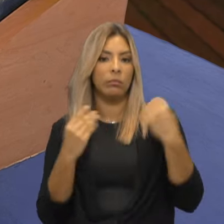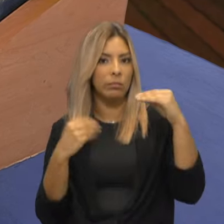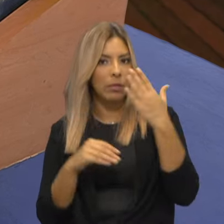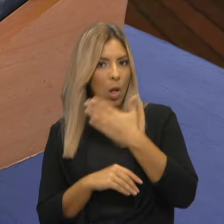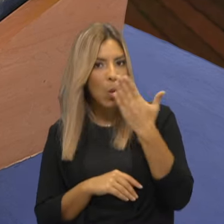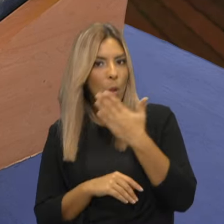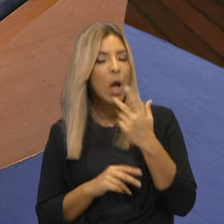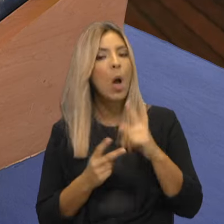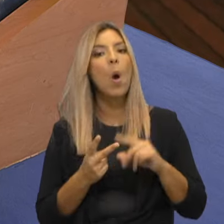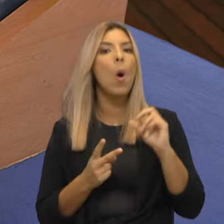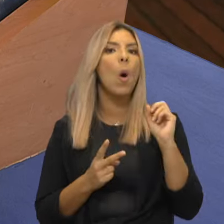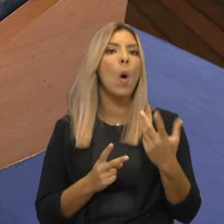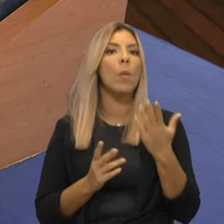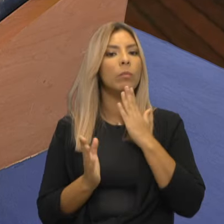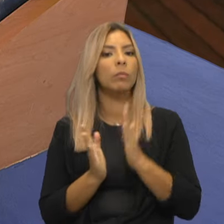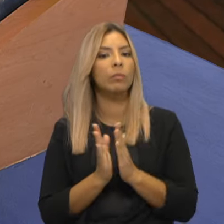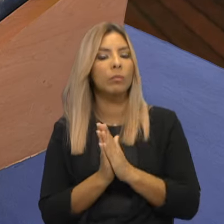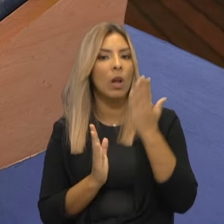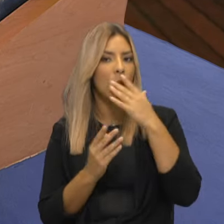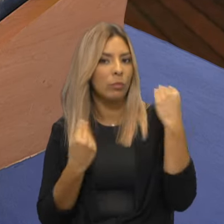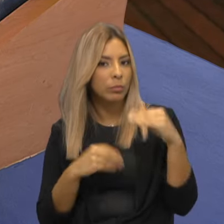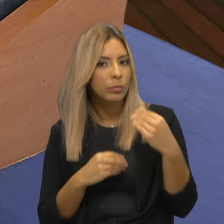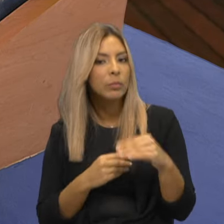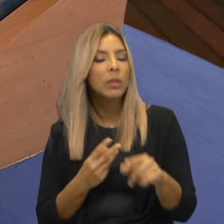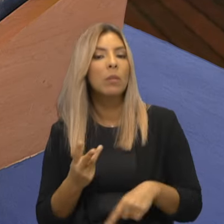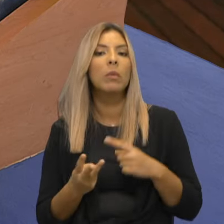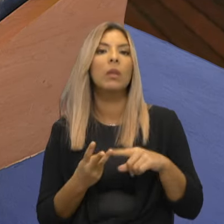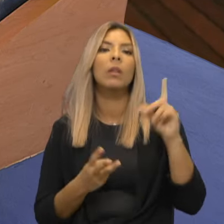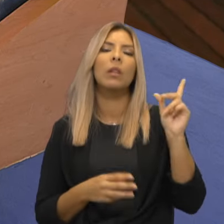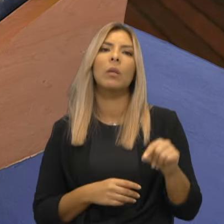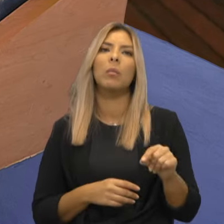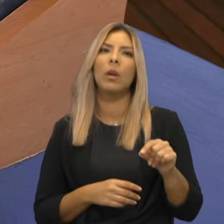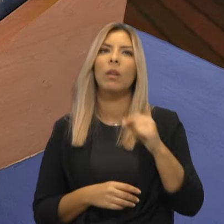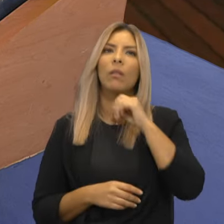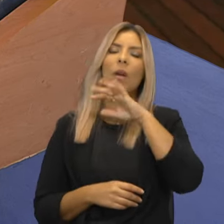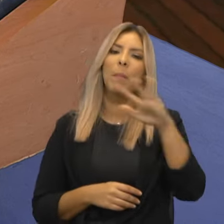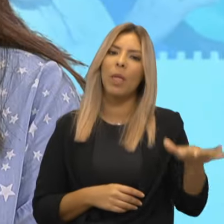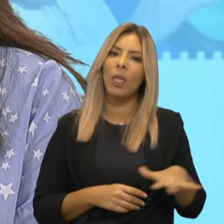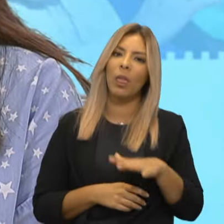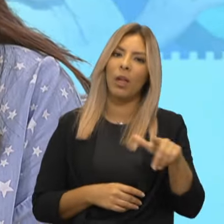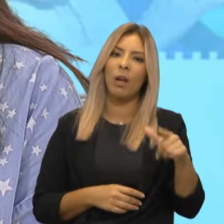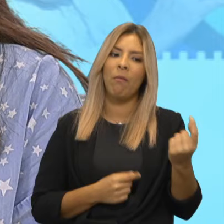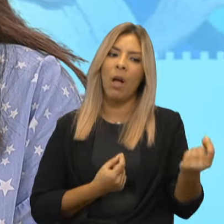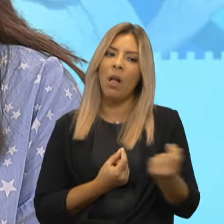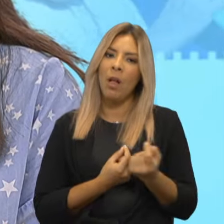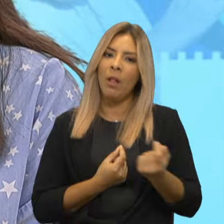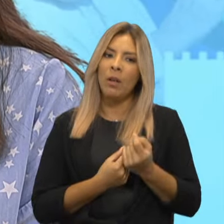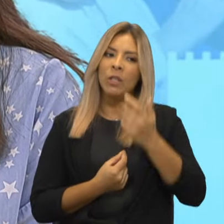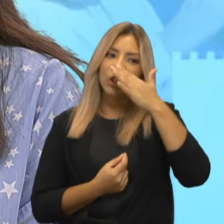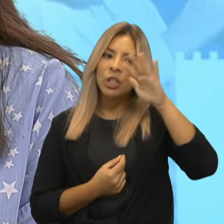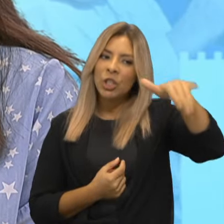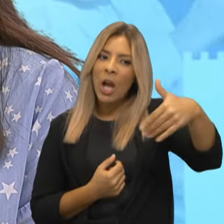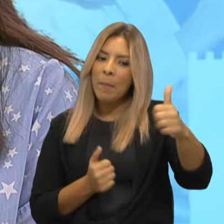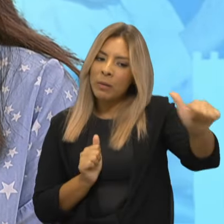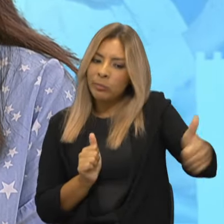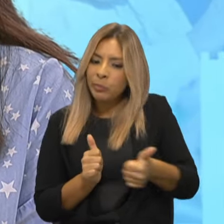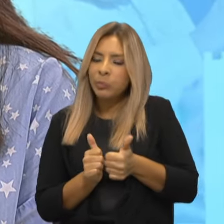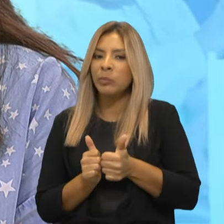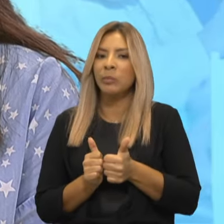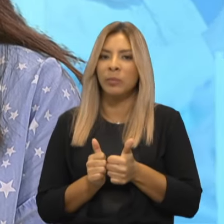essa questão da catequese familiar, mas também quando se chama as famílias à proximidade também neste processo de catequético,